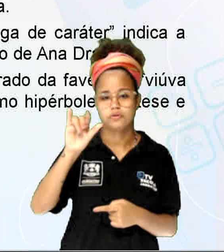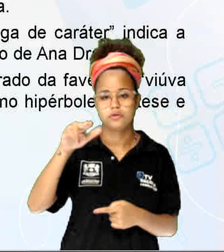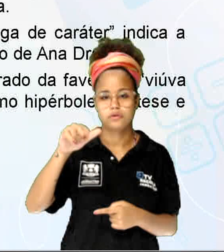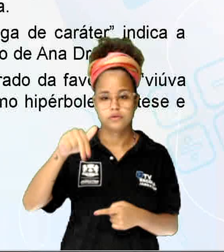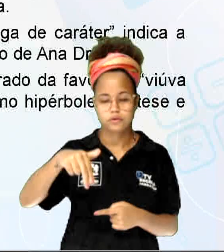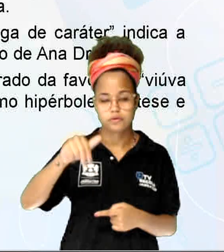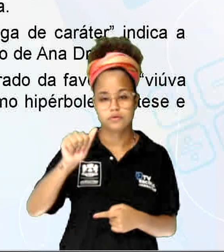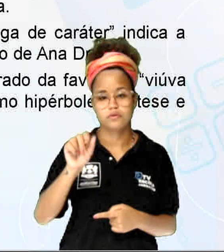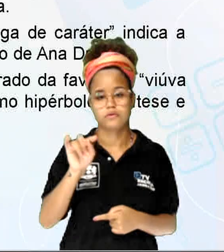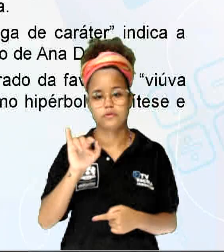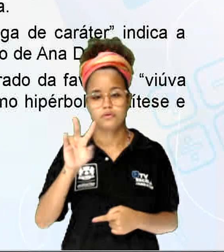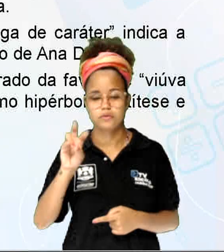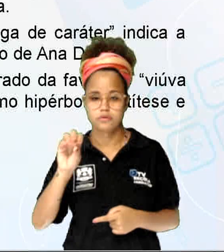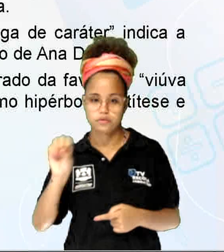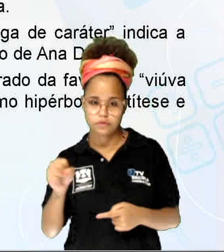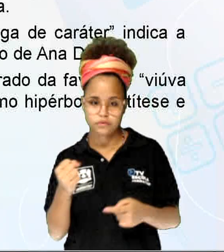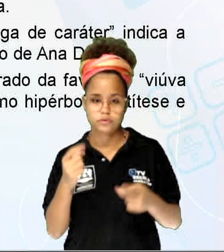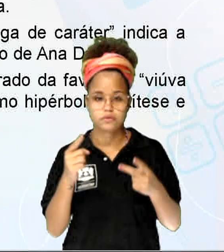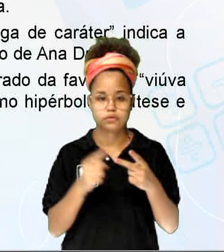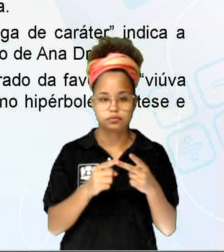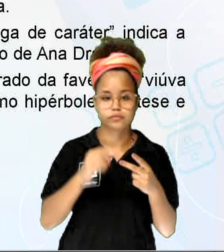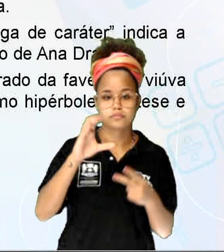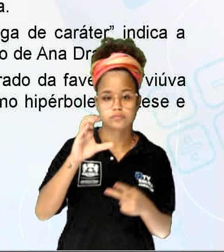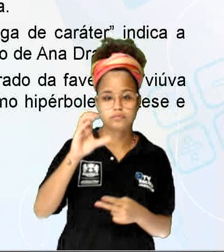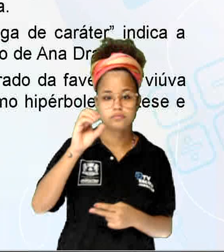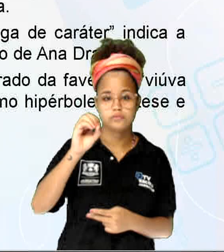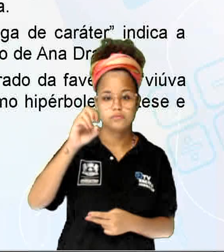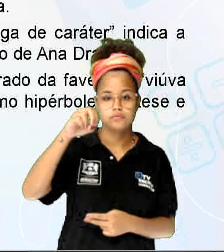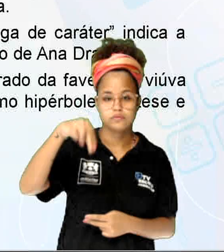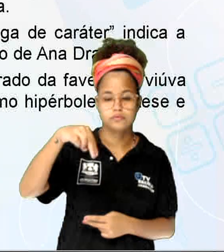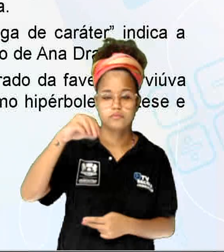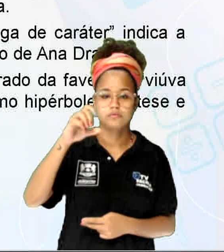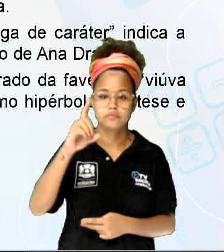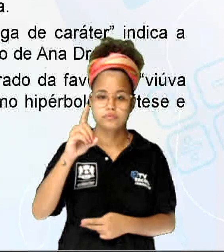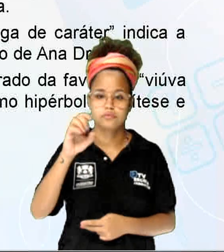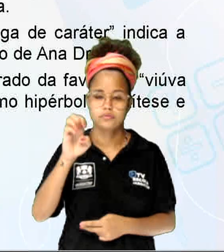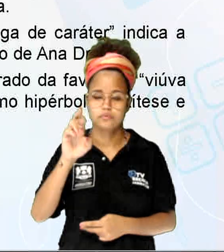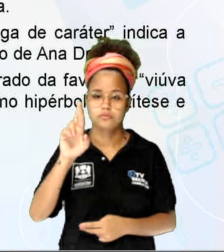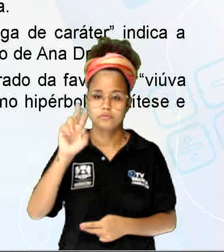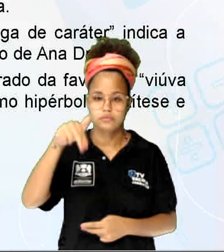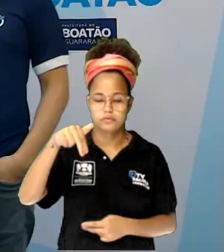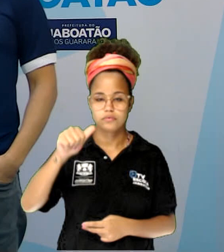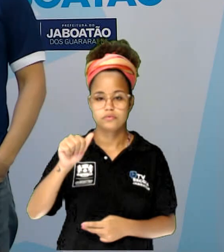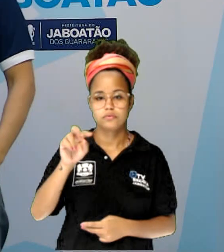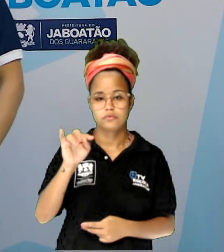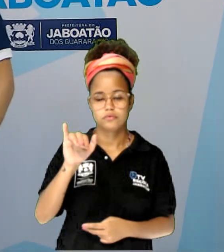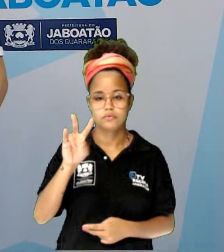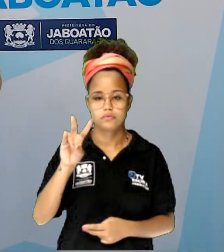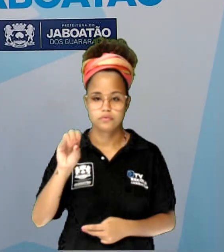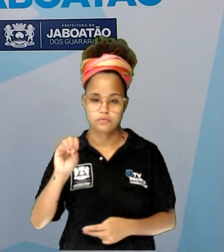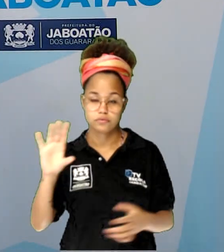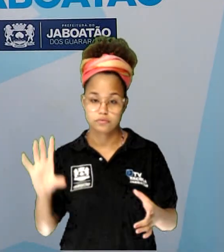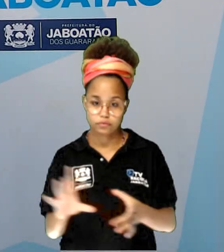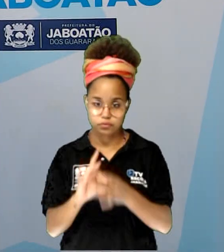contribuem para a compreensão do texto. Bom, a gente sabe que os conectores subordinativos e coordenativos, na verdade,